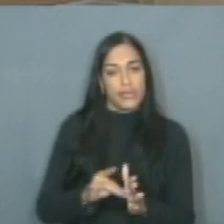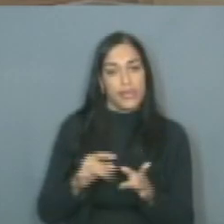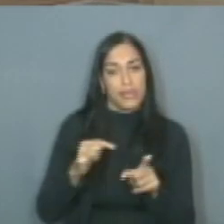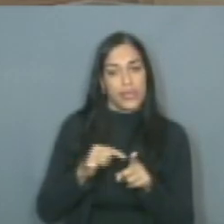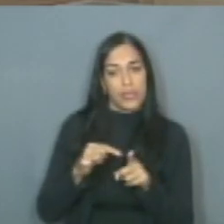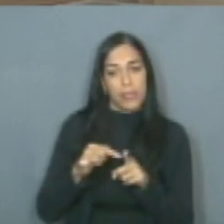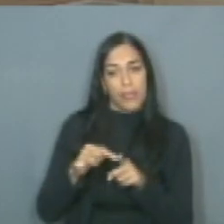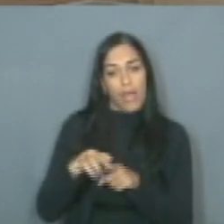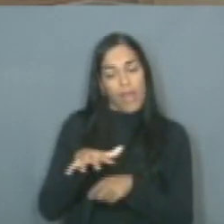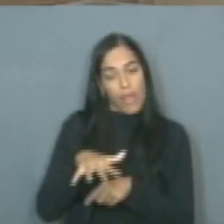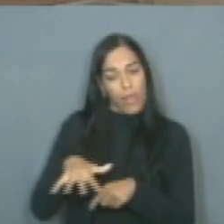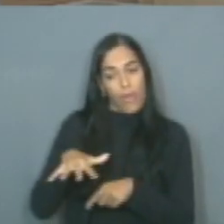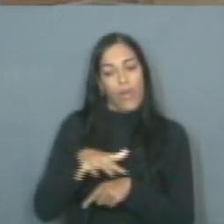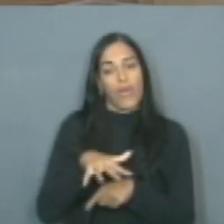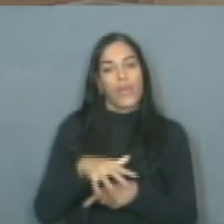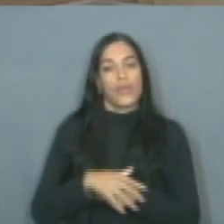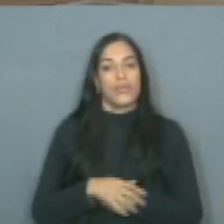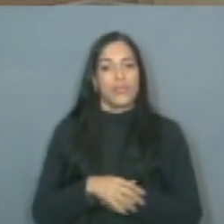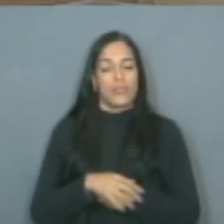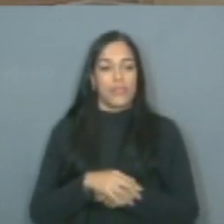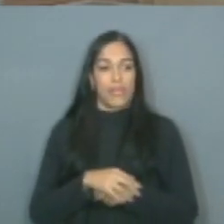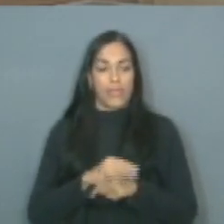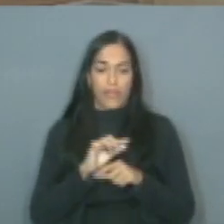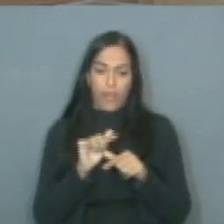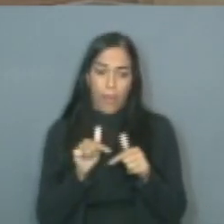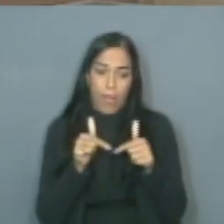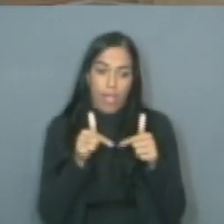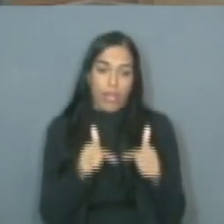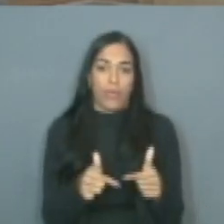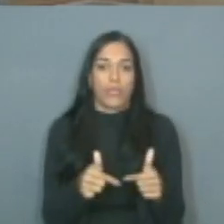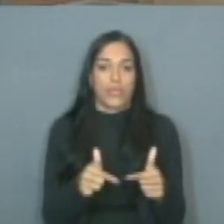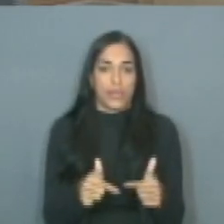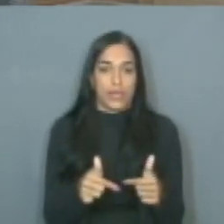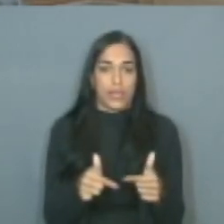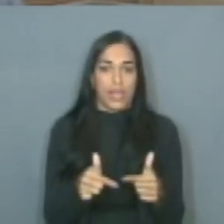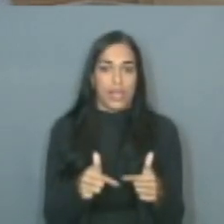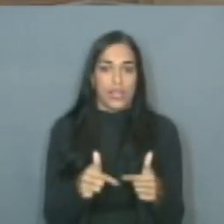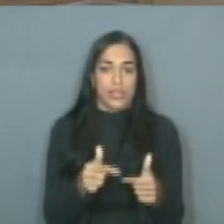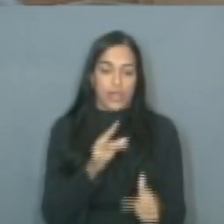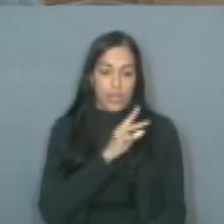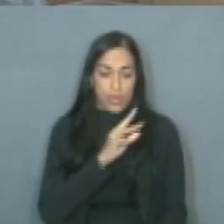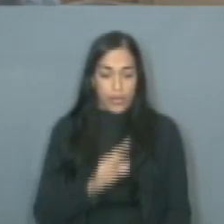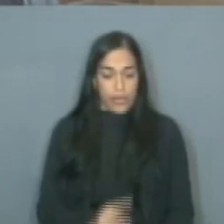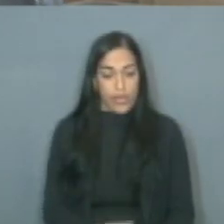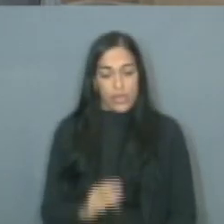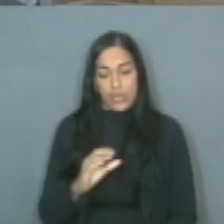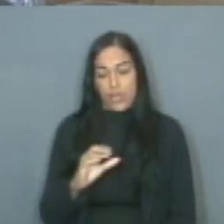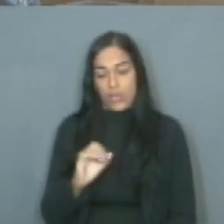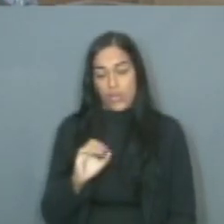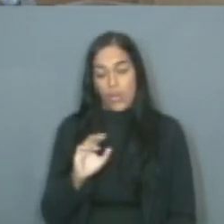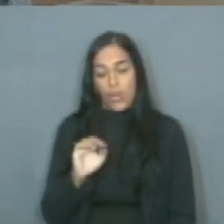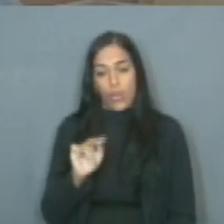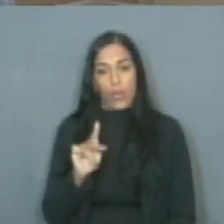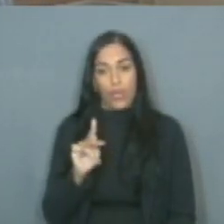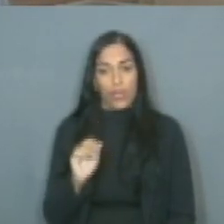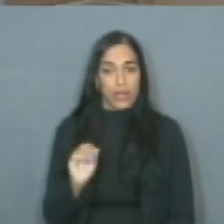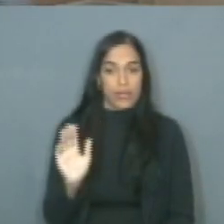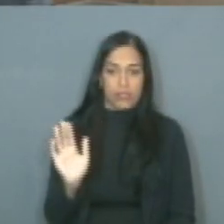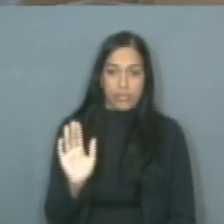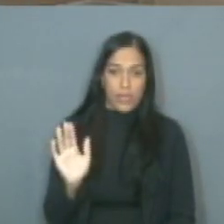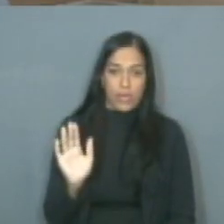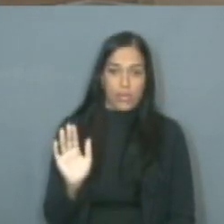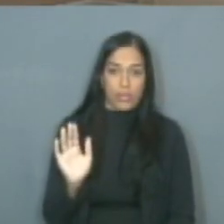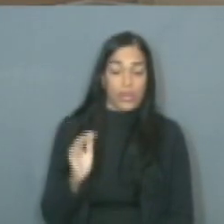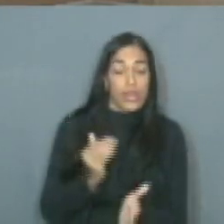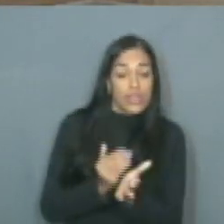bairro. Essa não foi uma luta, meu amigo Brivaldo, só do vereador Rodrigo Coutinho lá atrás. A gente